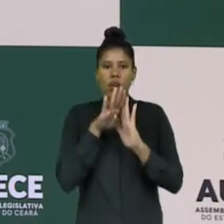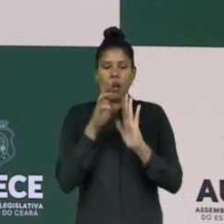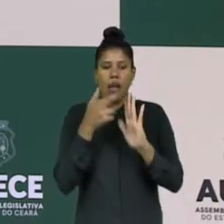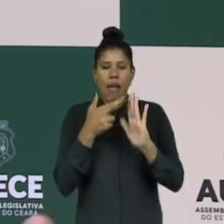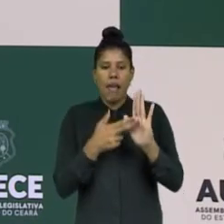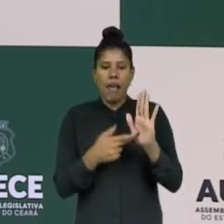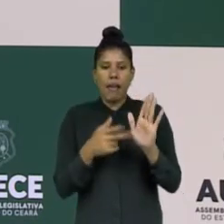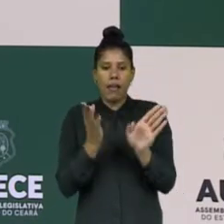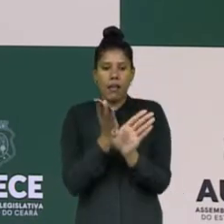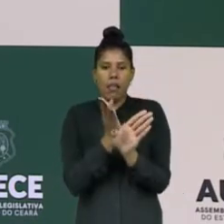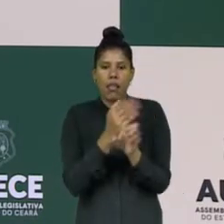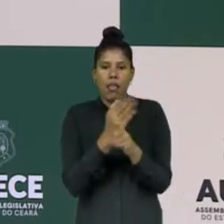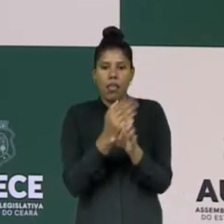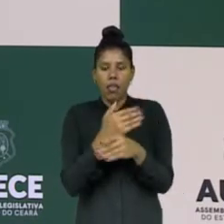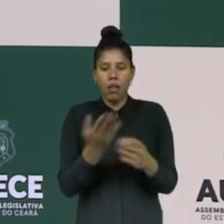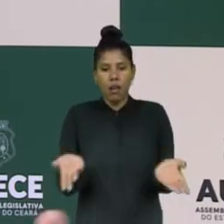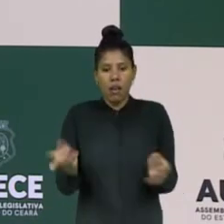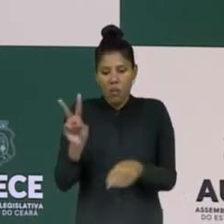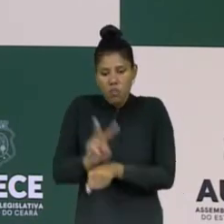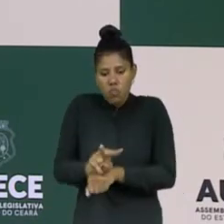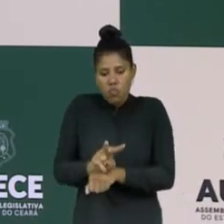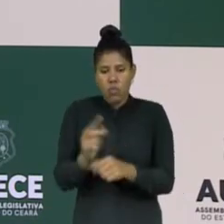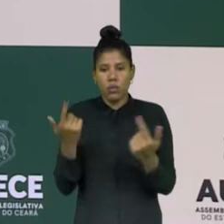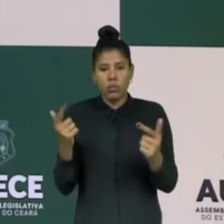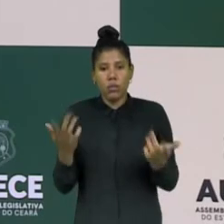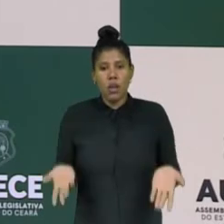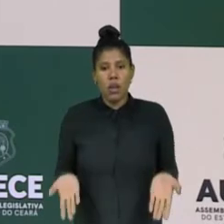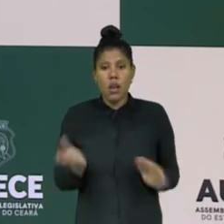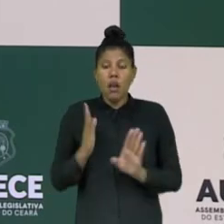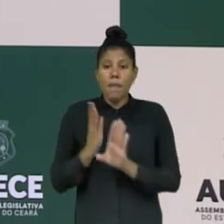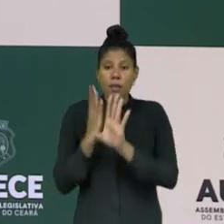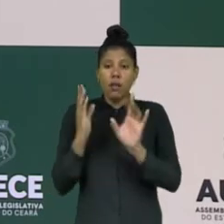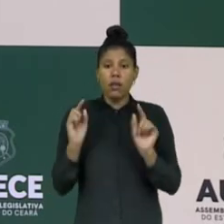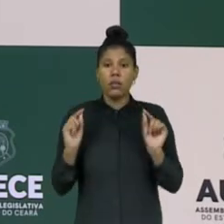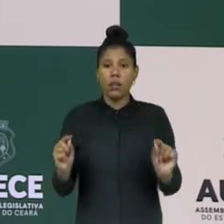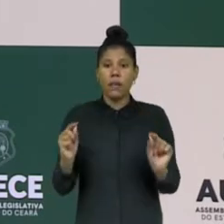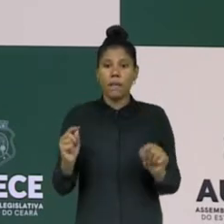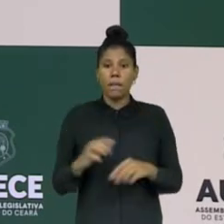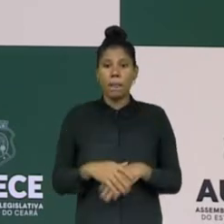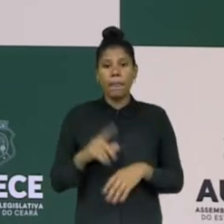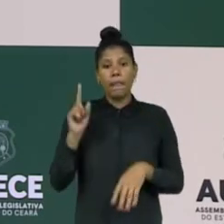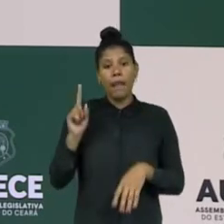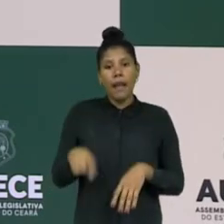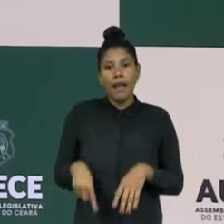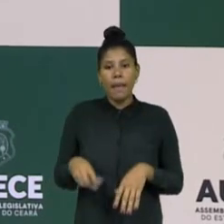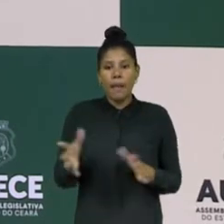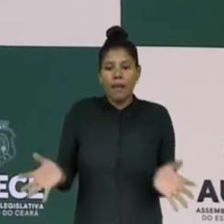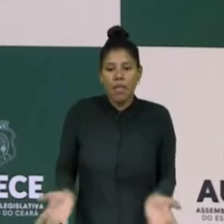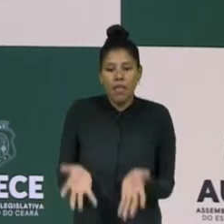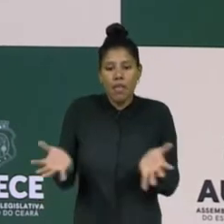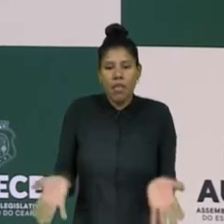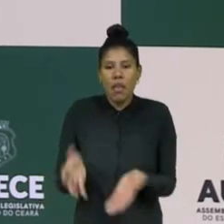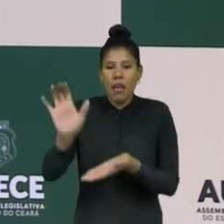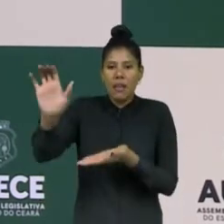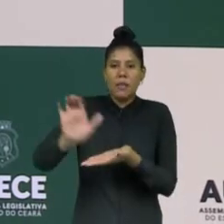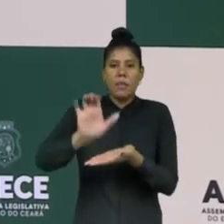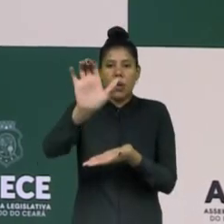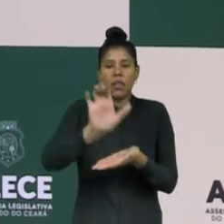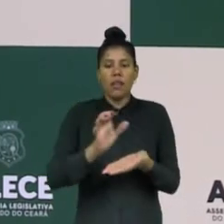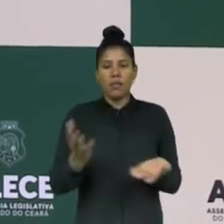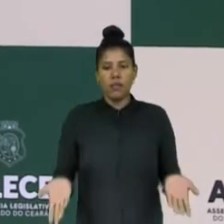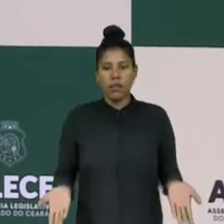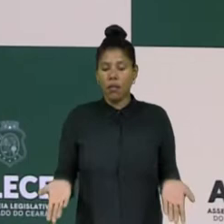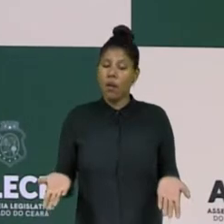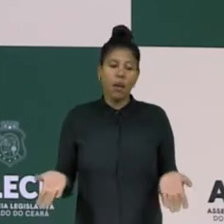essas fiscalizações em função do superávit com relação à exportação. Eu acredito que o